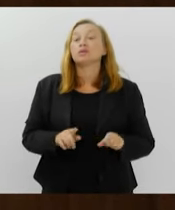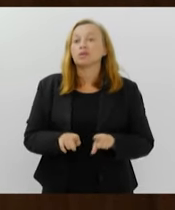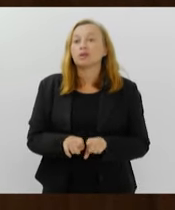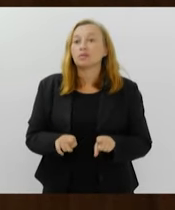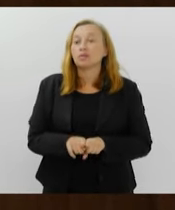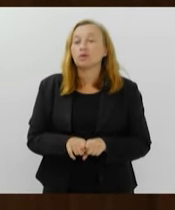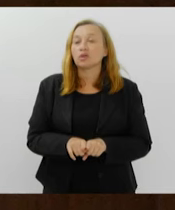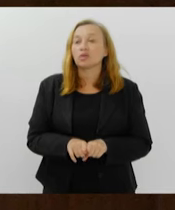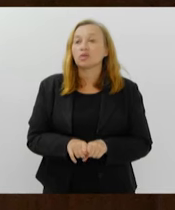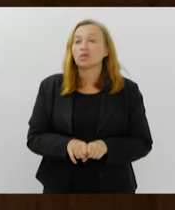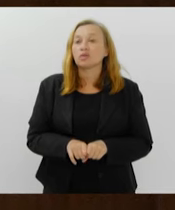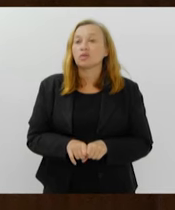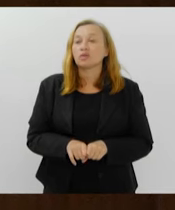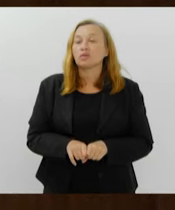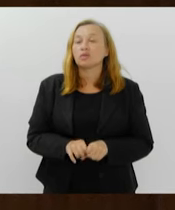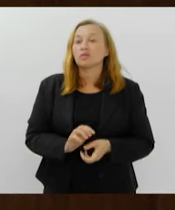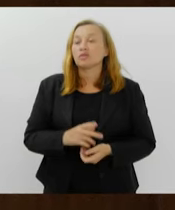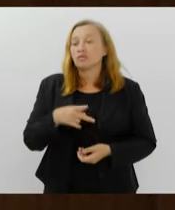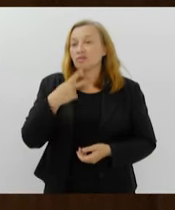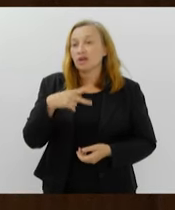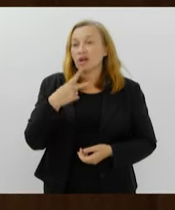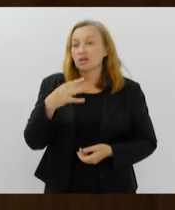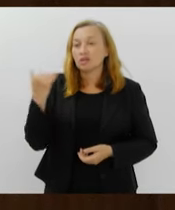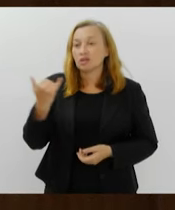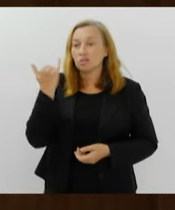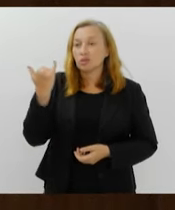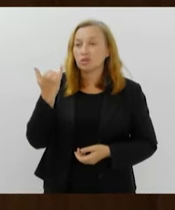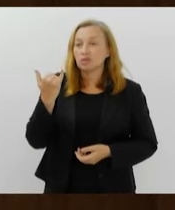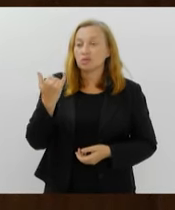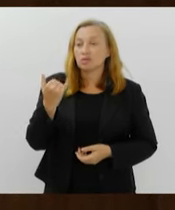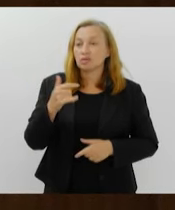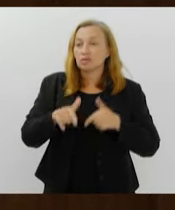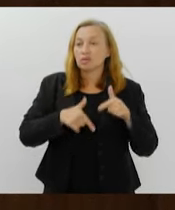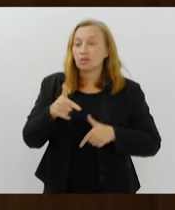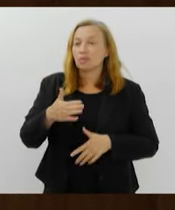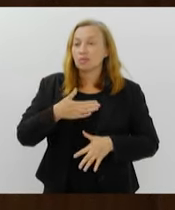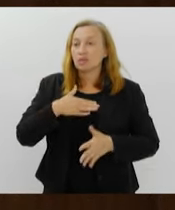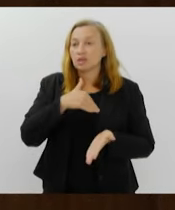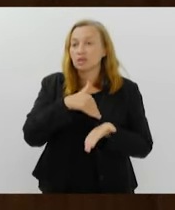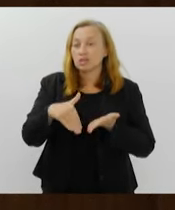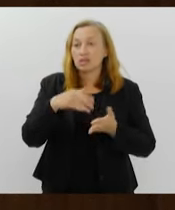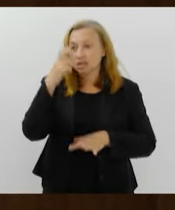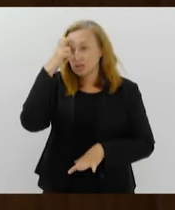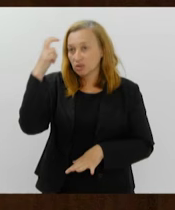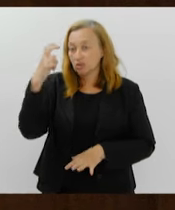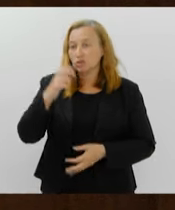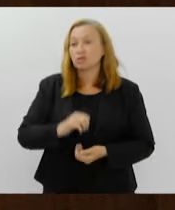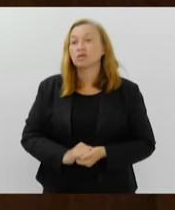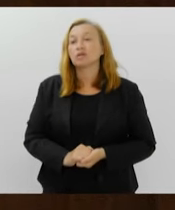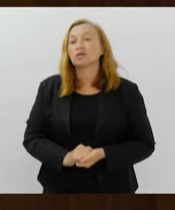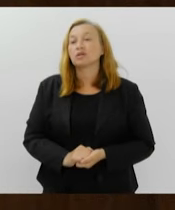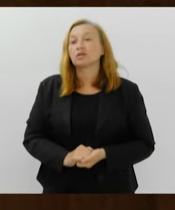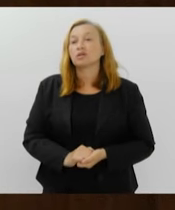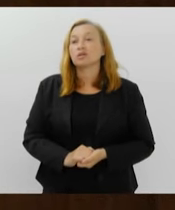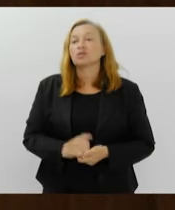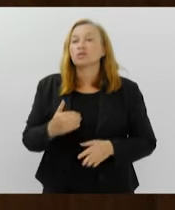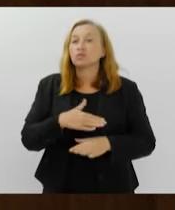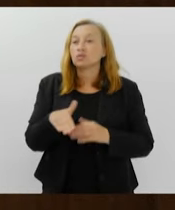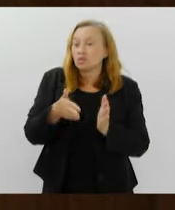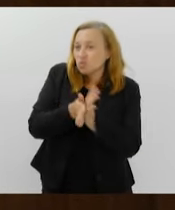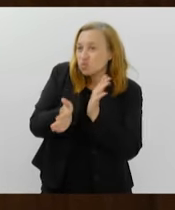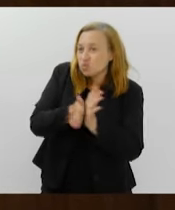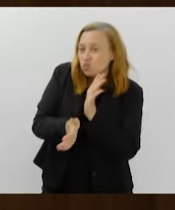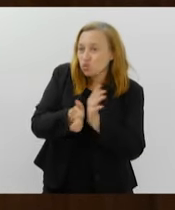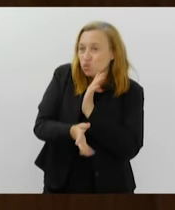fazer aqui uma menção de algo que foi objeto de ofício meu à secretaria de cultura queé de